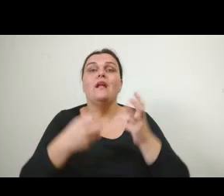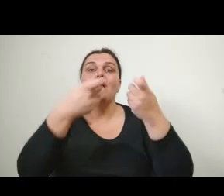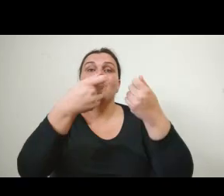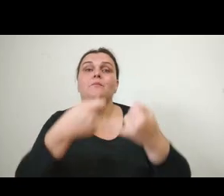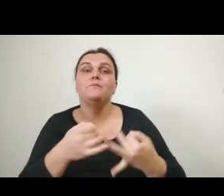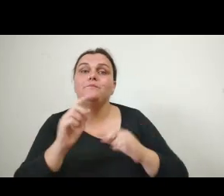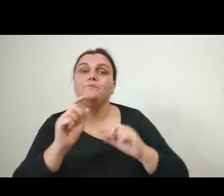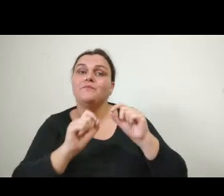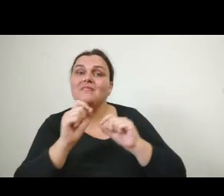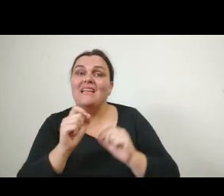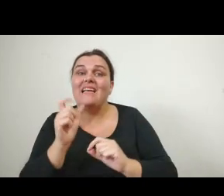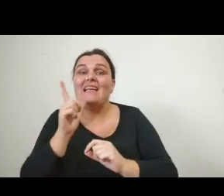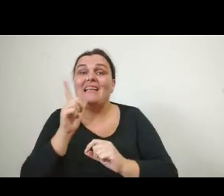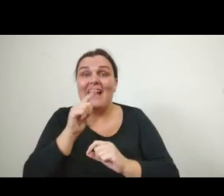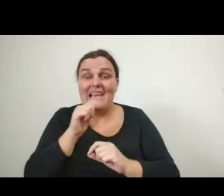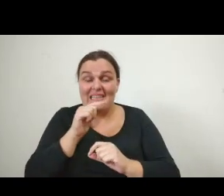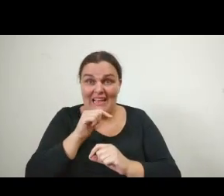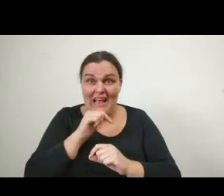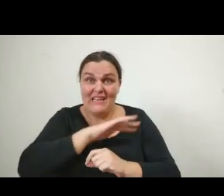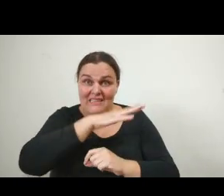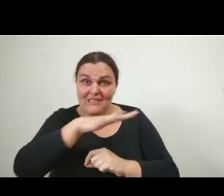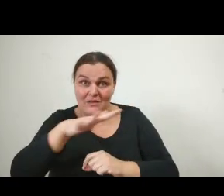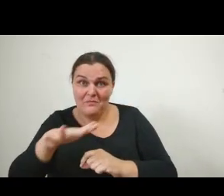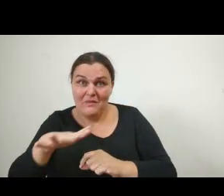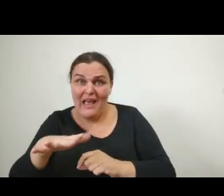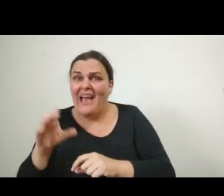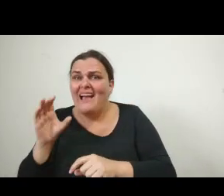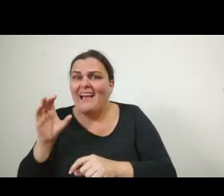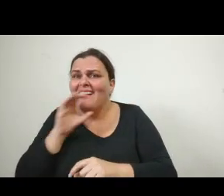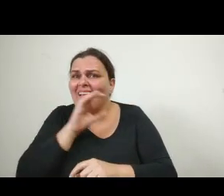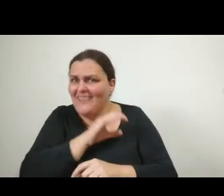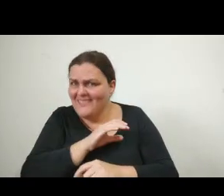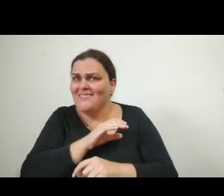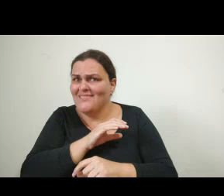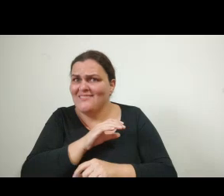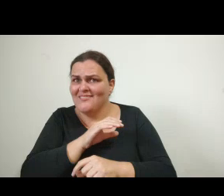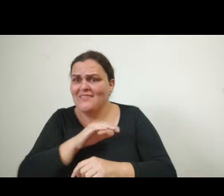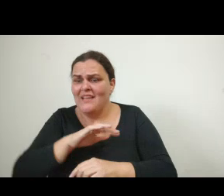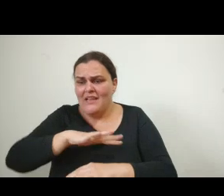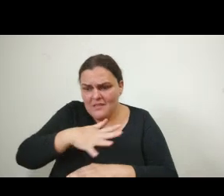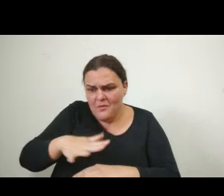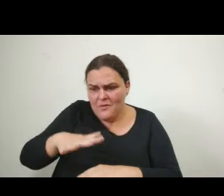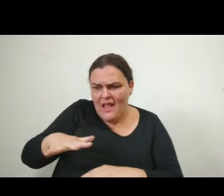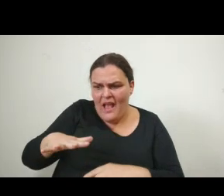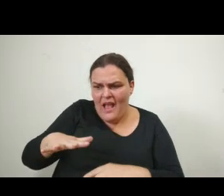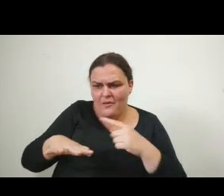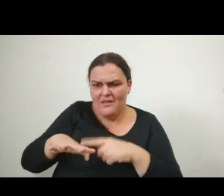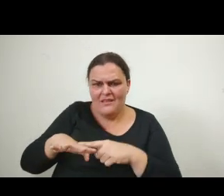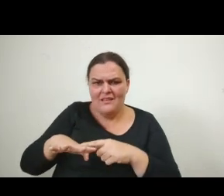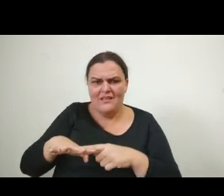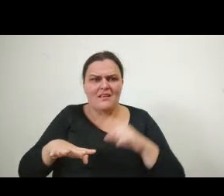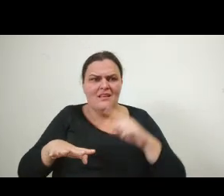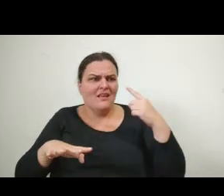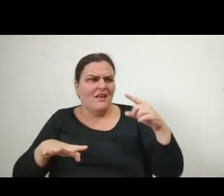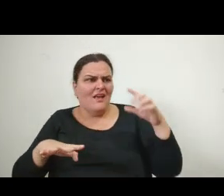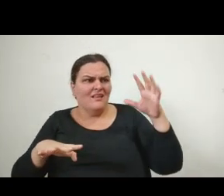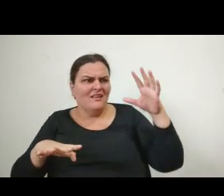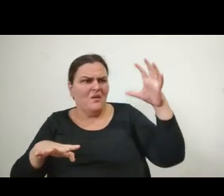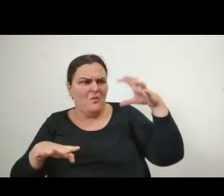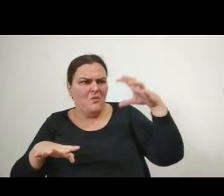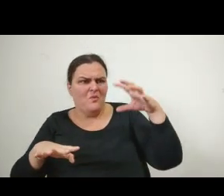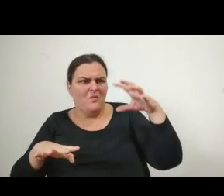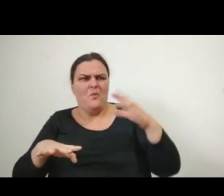mais quentes do que o normal, e isso aumenta a intensidade dos ciclones extratropicais. Por